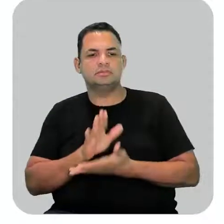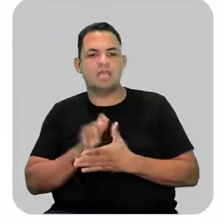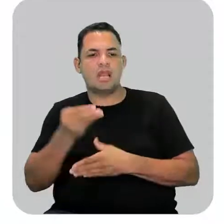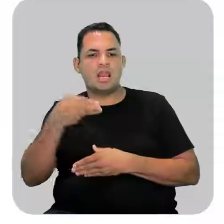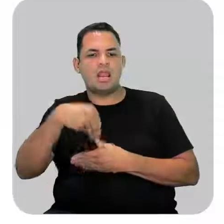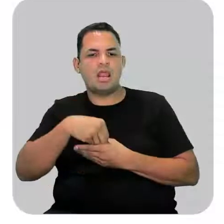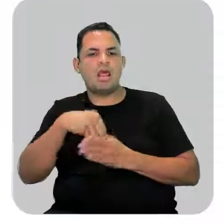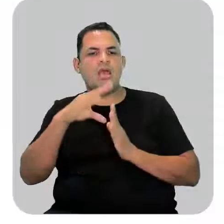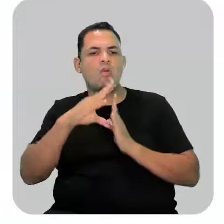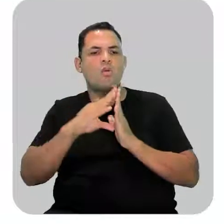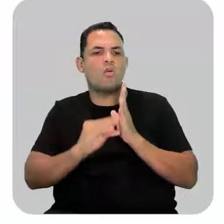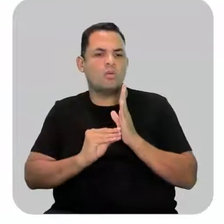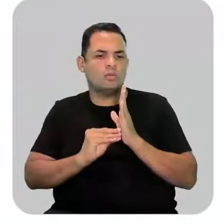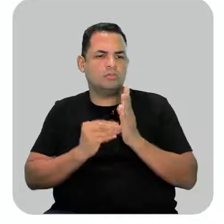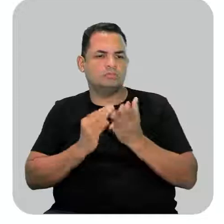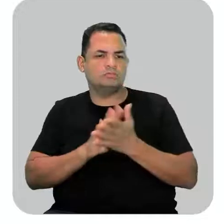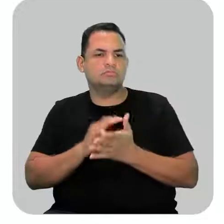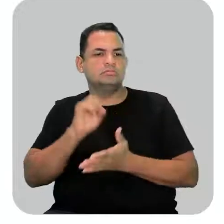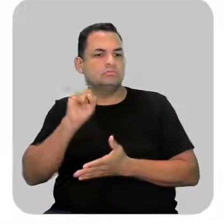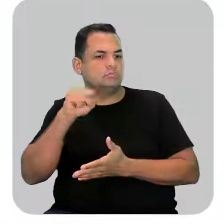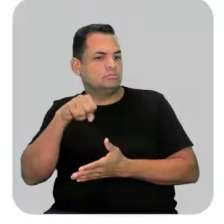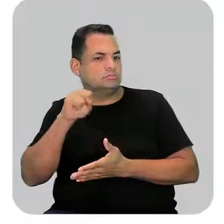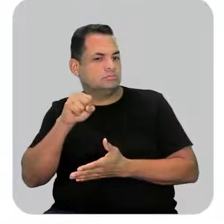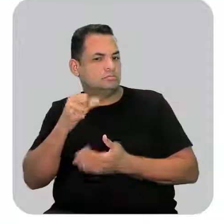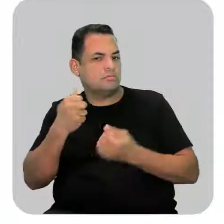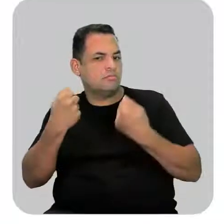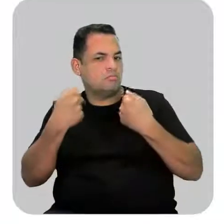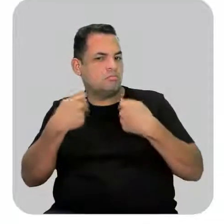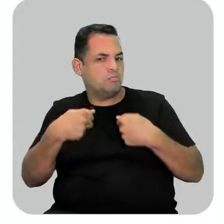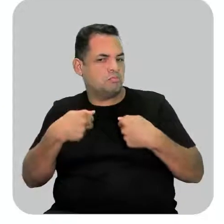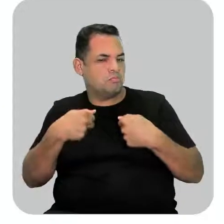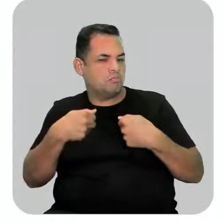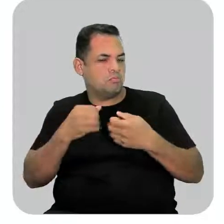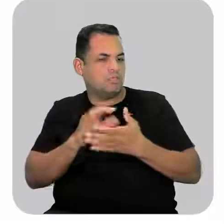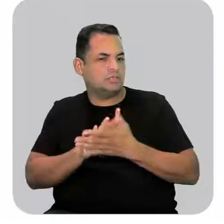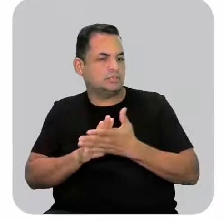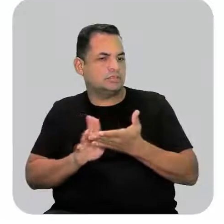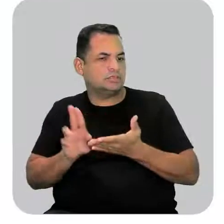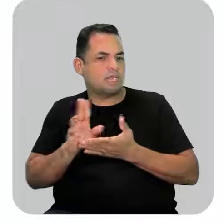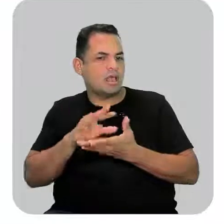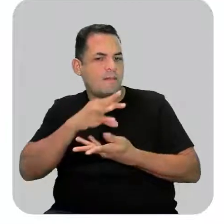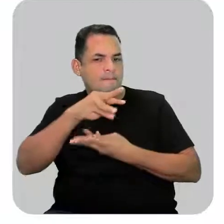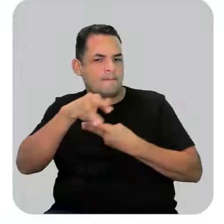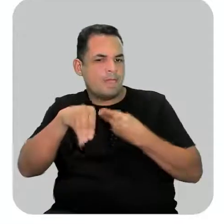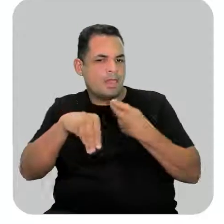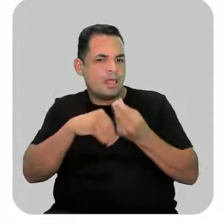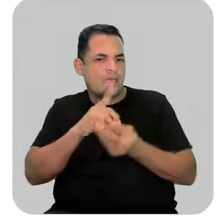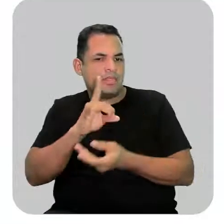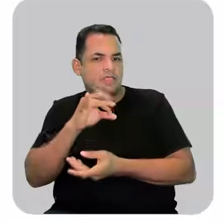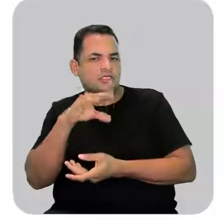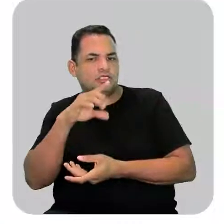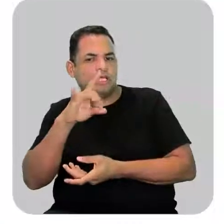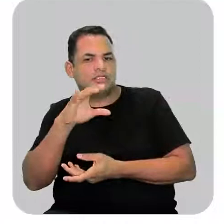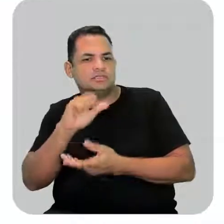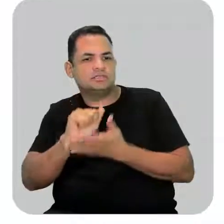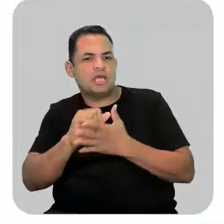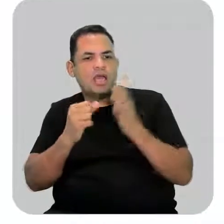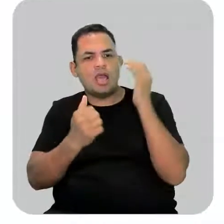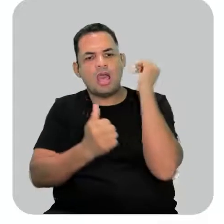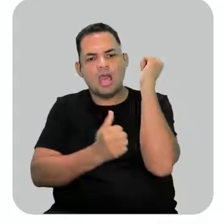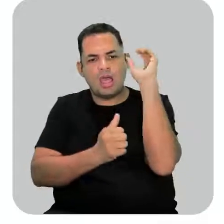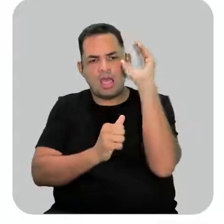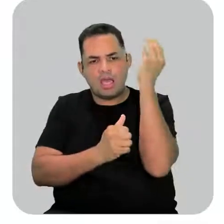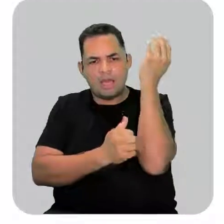de aula que sim, o metanol ele pode ser feito a partir da destilação da madeira e que ele é